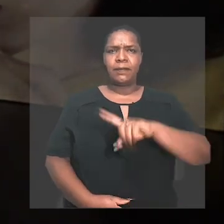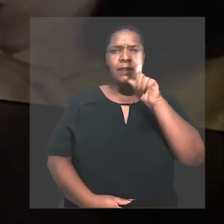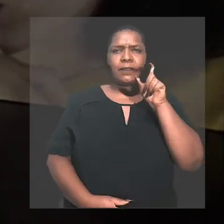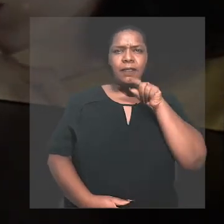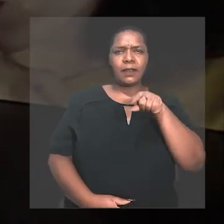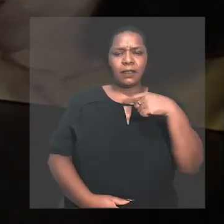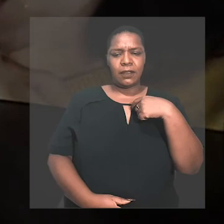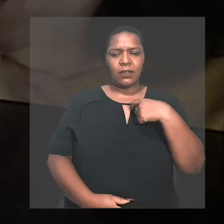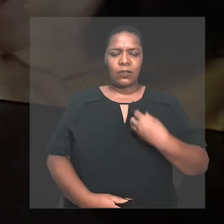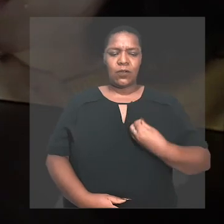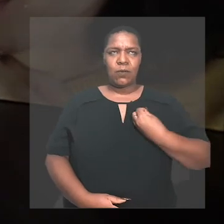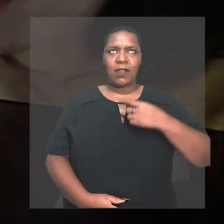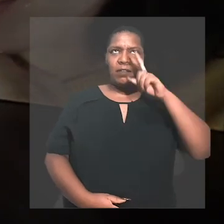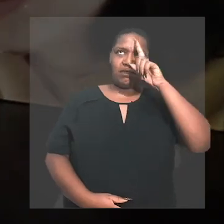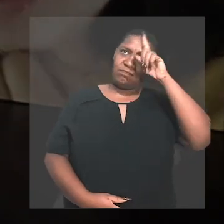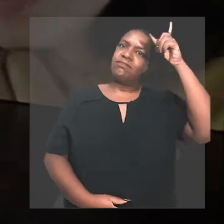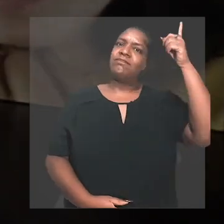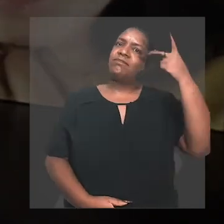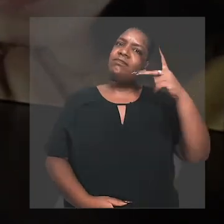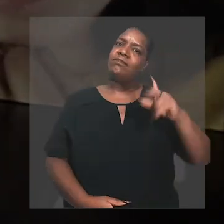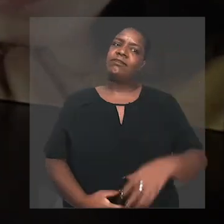Será que eu sou uma criação sua?